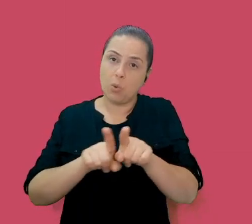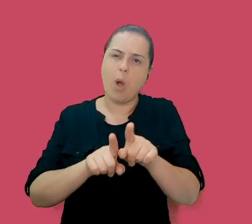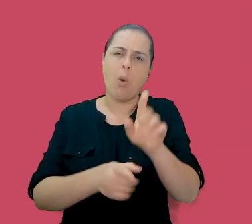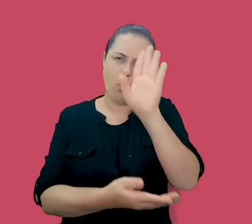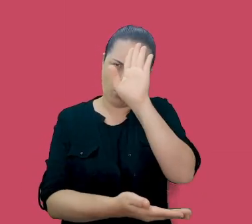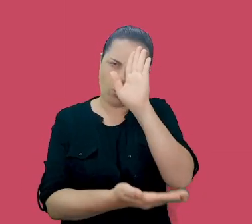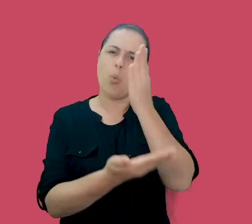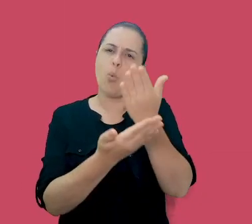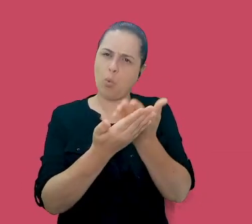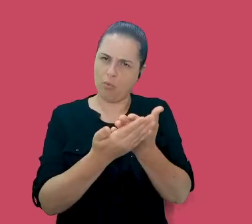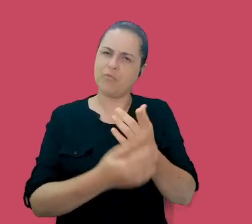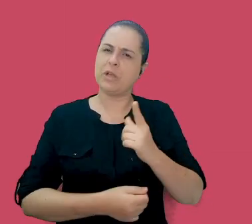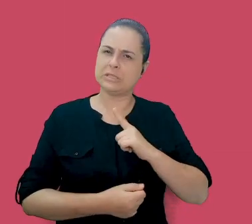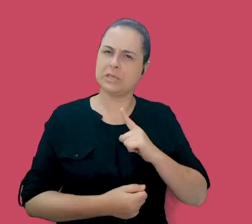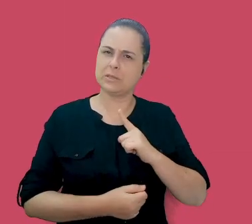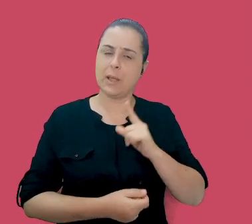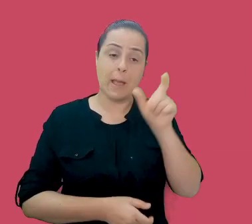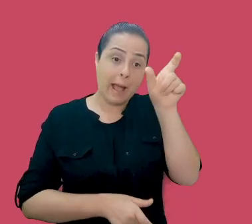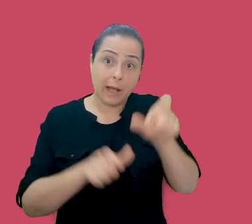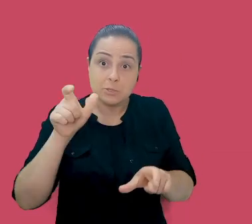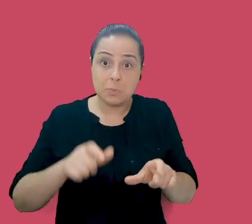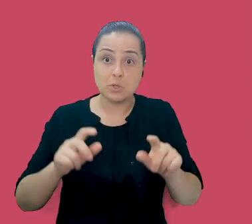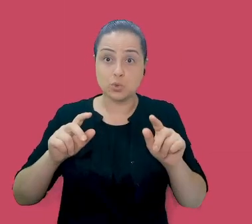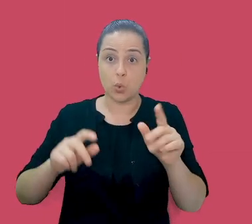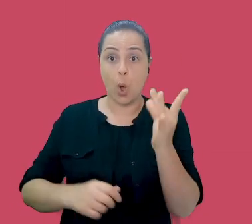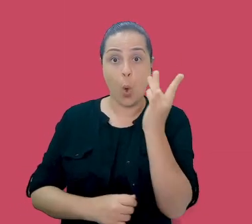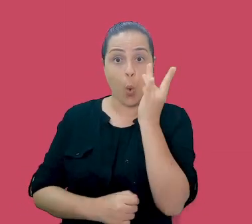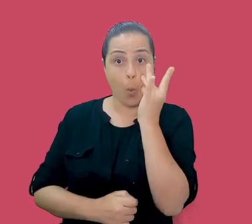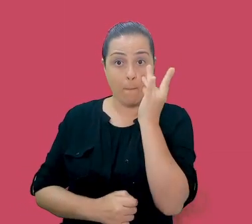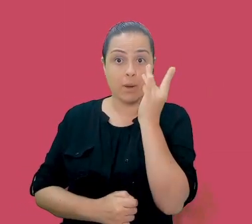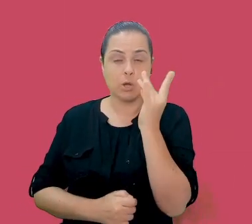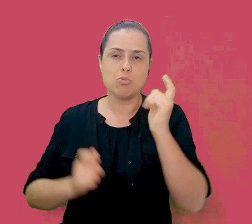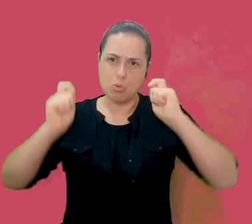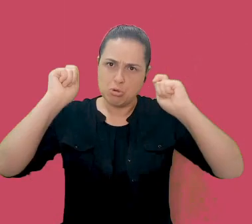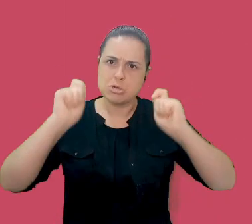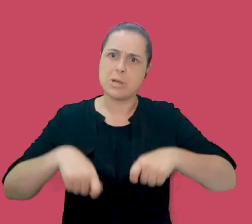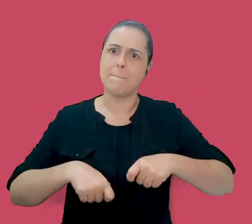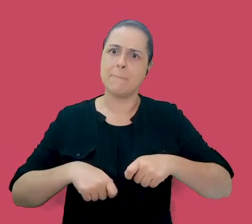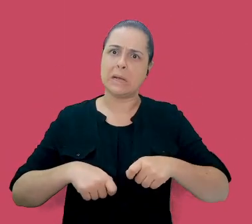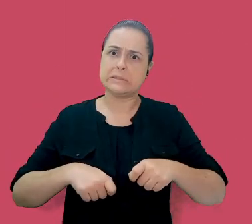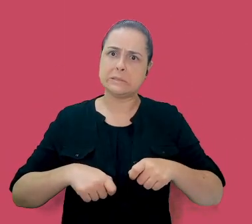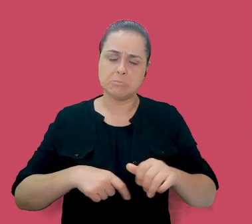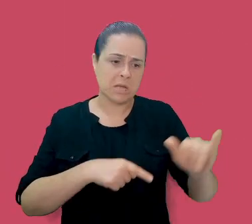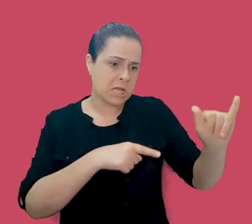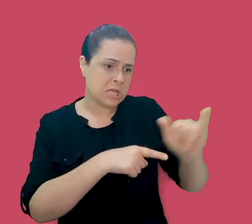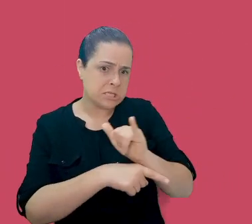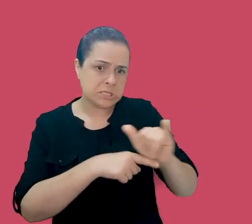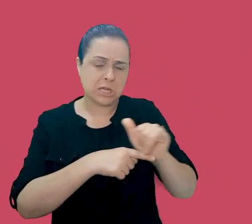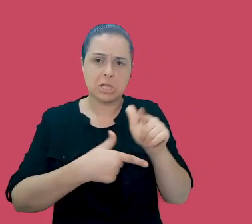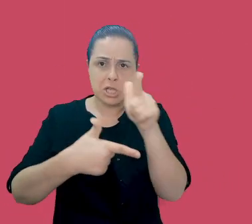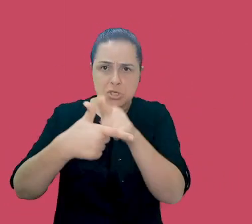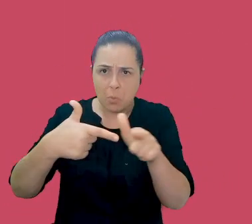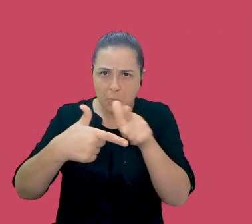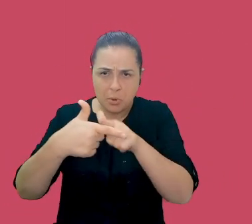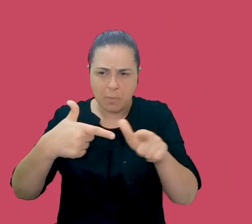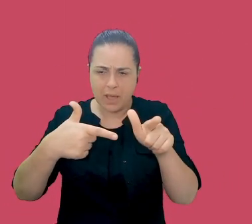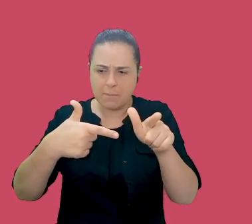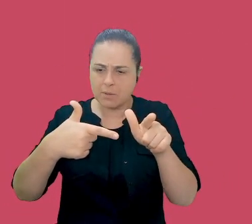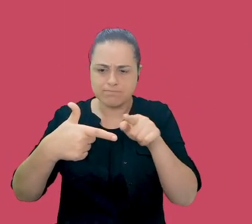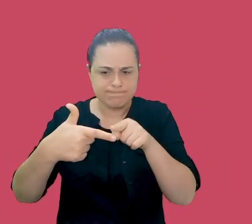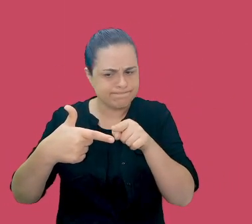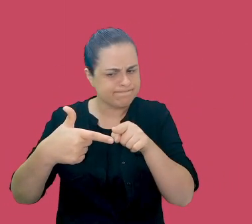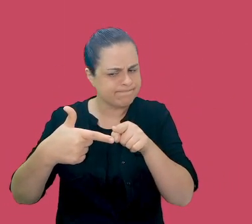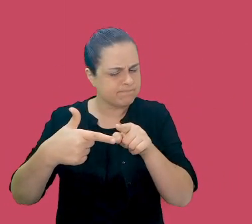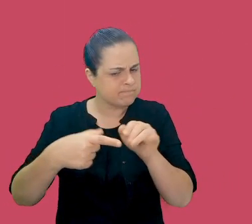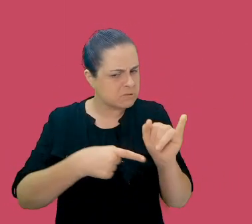na capacidade que o ser humano tem de contornar esses problemas, né? Então, assim, na hora que a